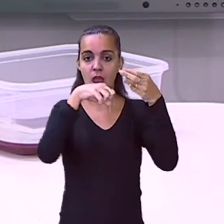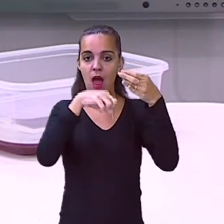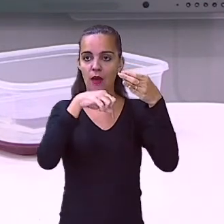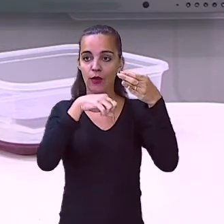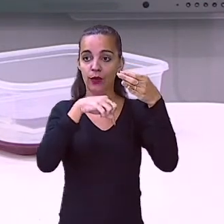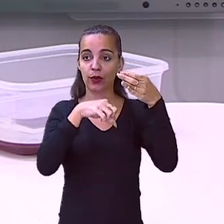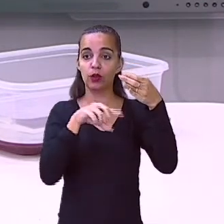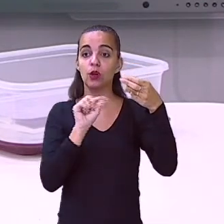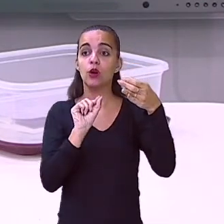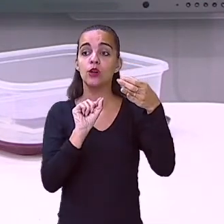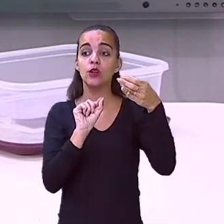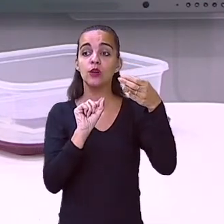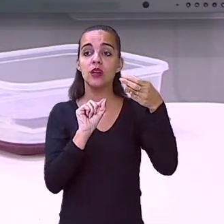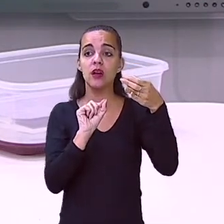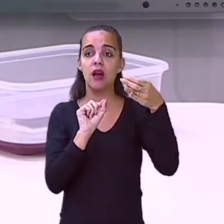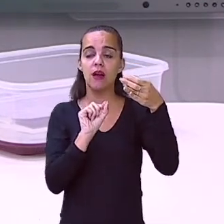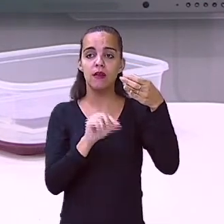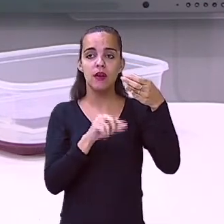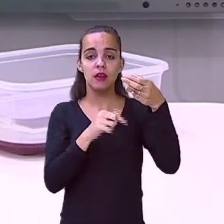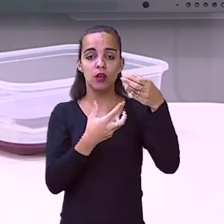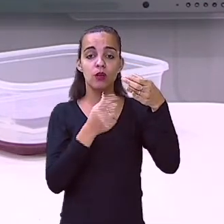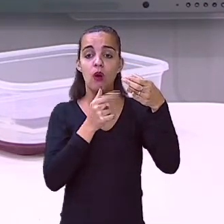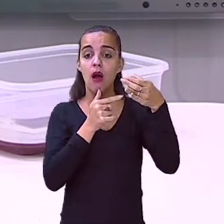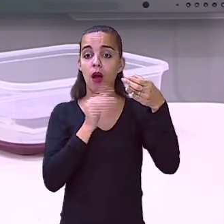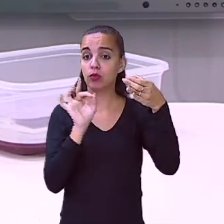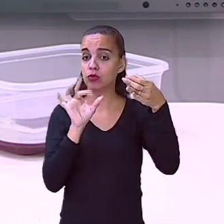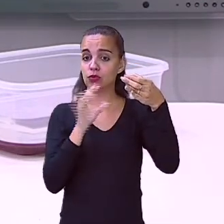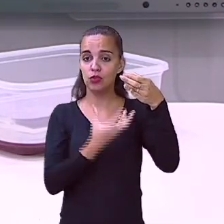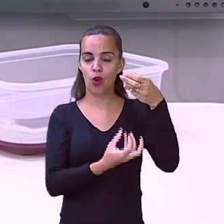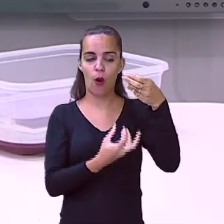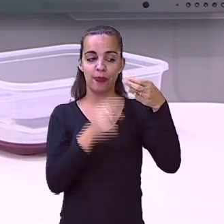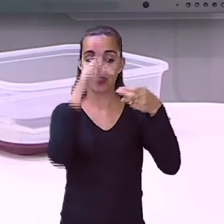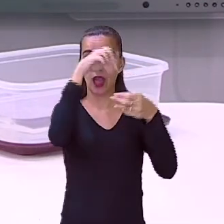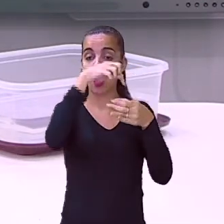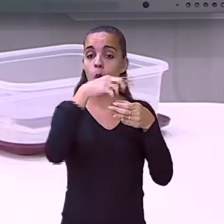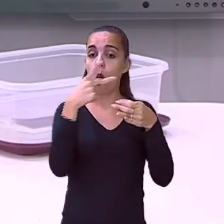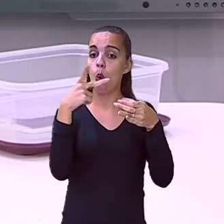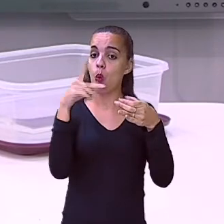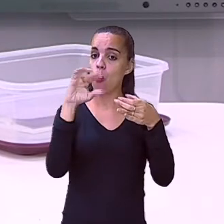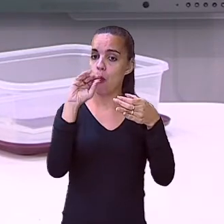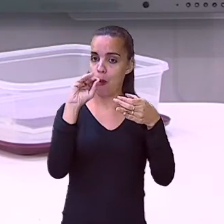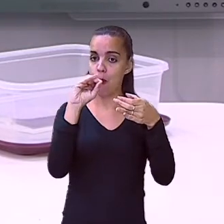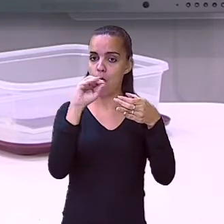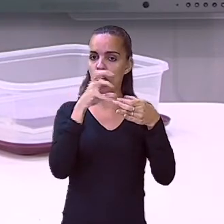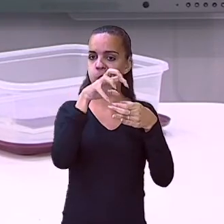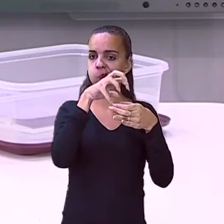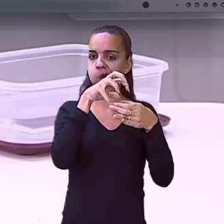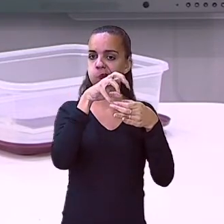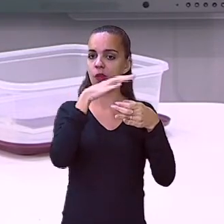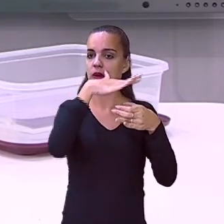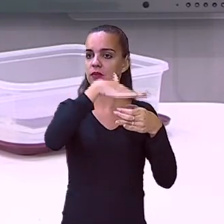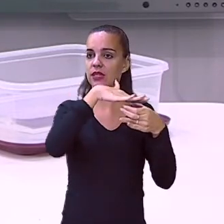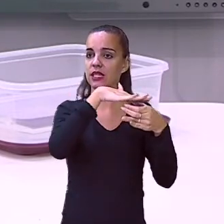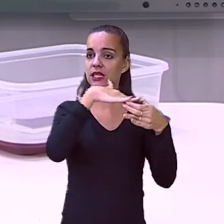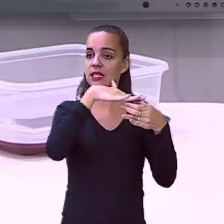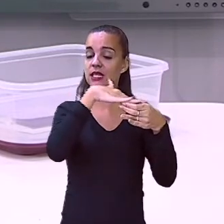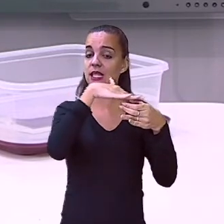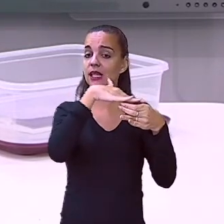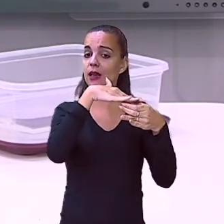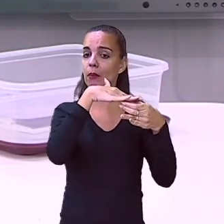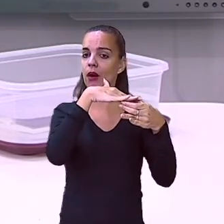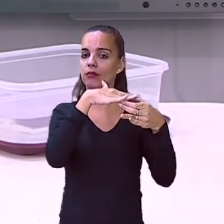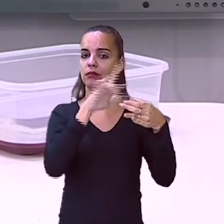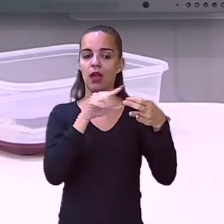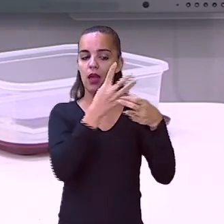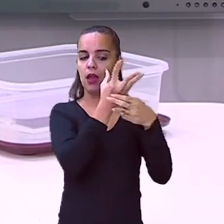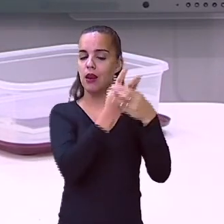no filtro e o líquido, aquele que te interessa, vai para a parte